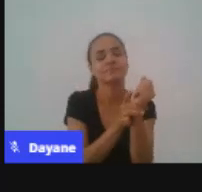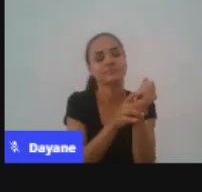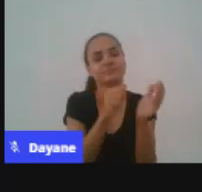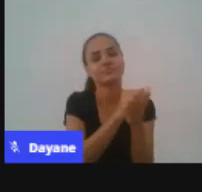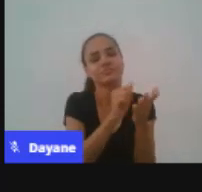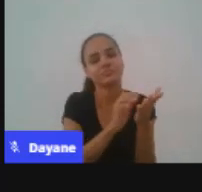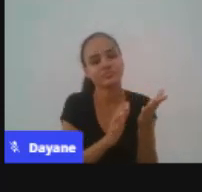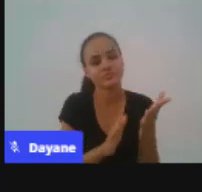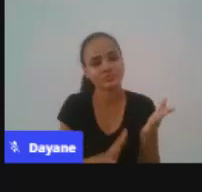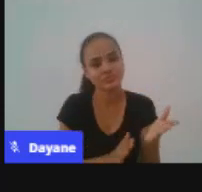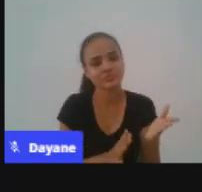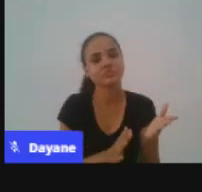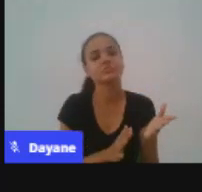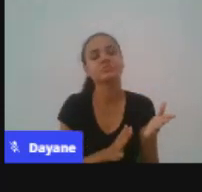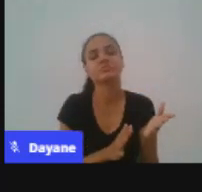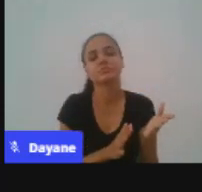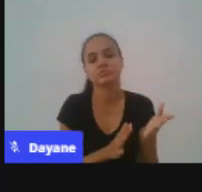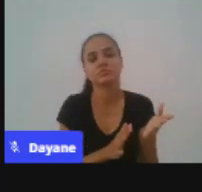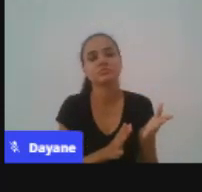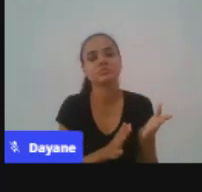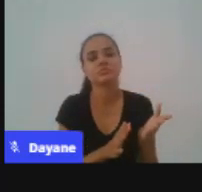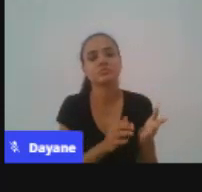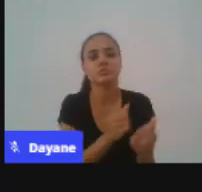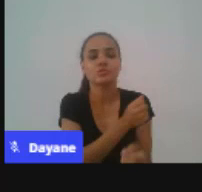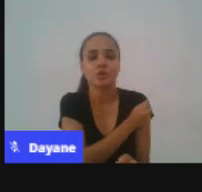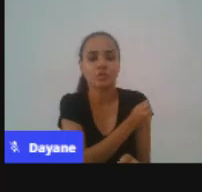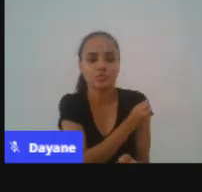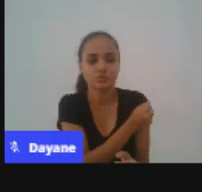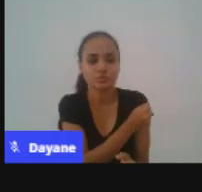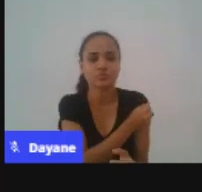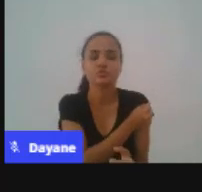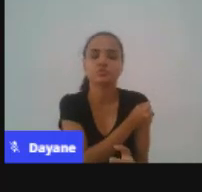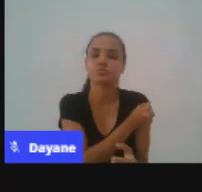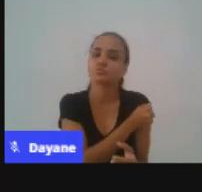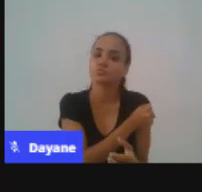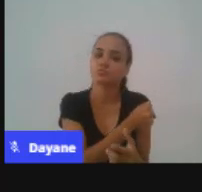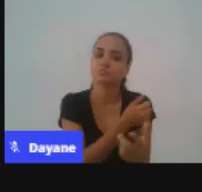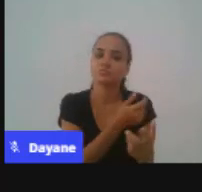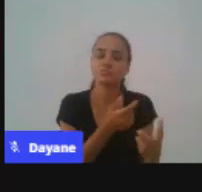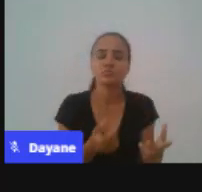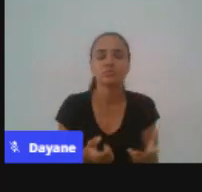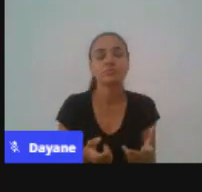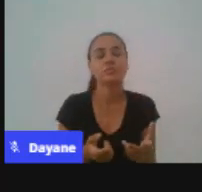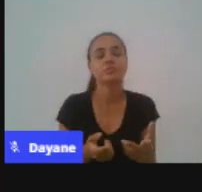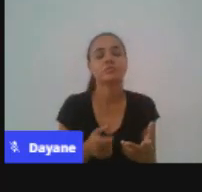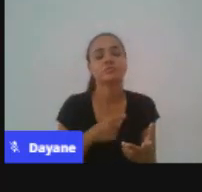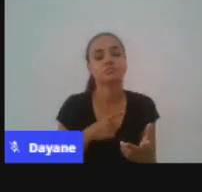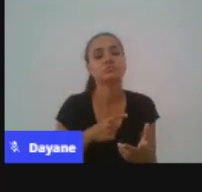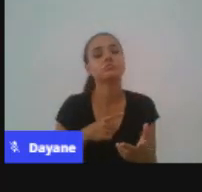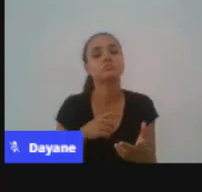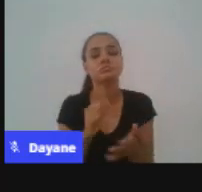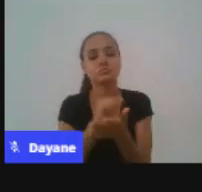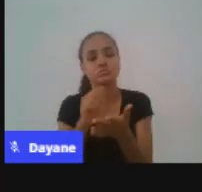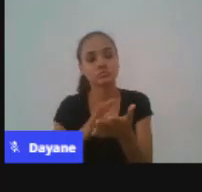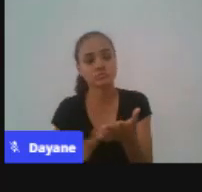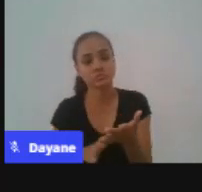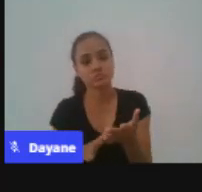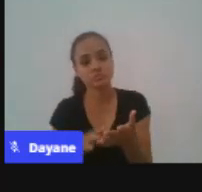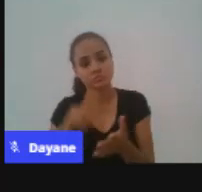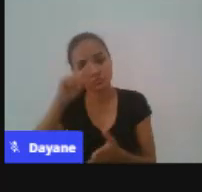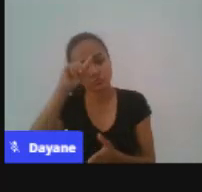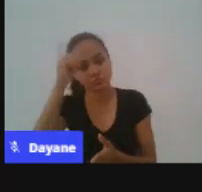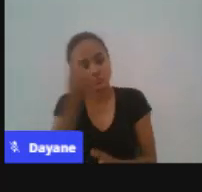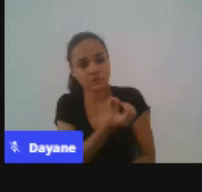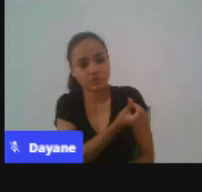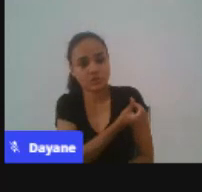mesmo assim, também, existem algumas atividades que foram criadas pelos professores do sexto ao nono ano. Então, vocês vão ver atividades também que não